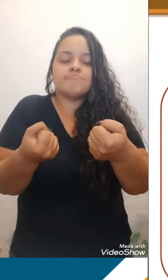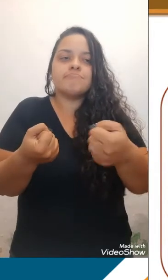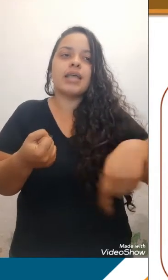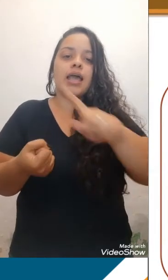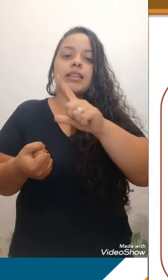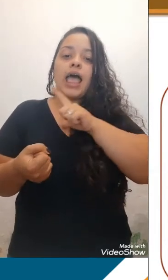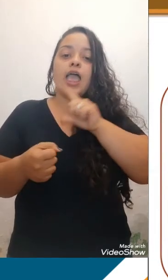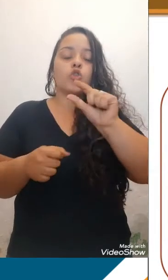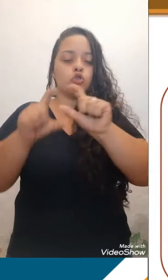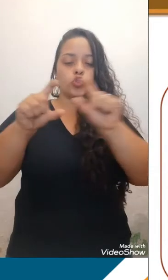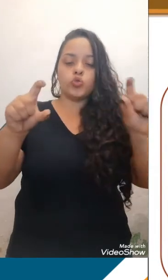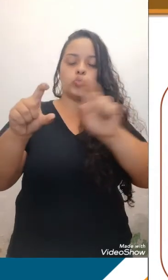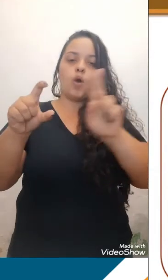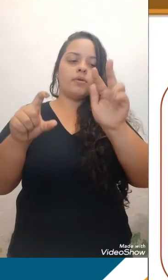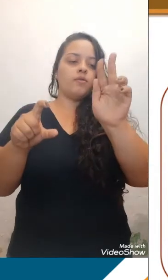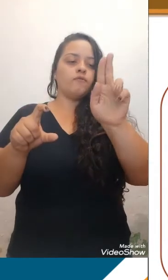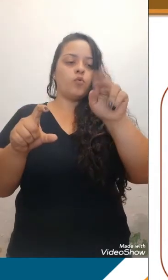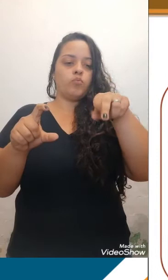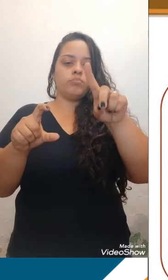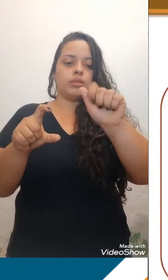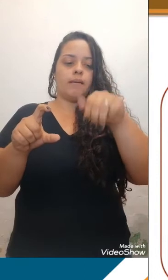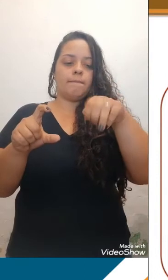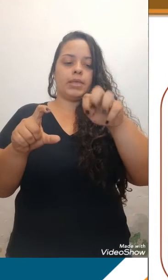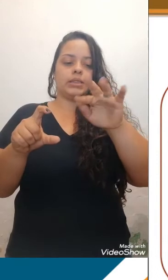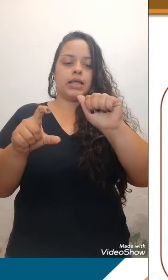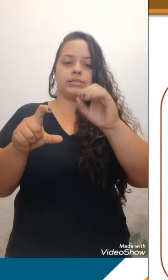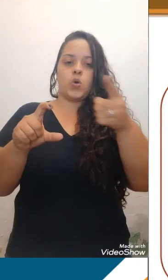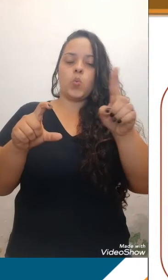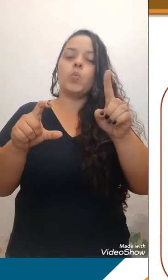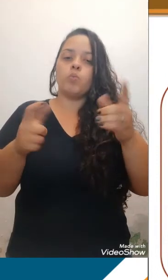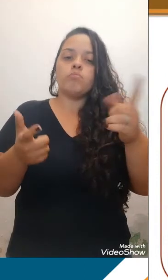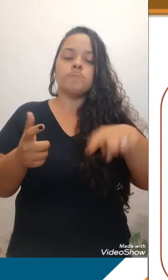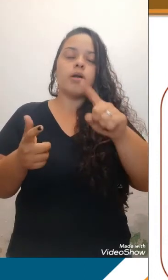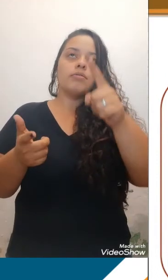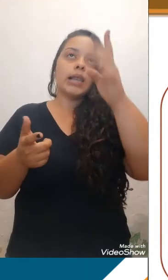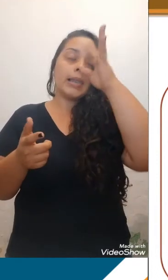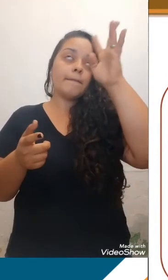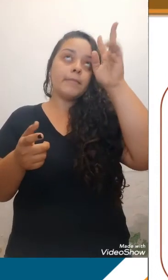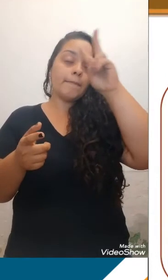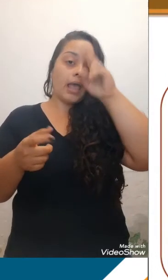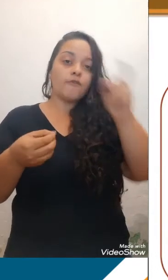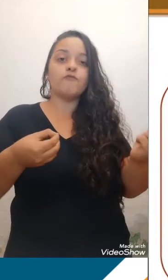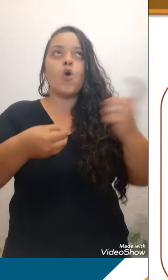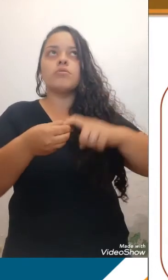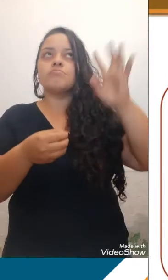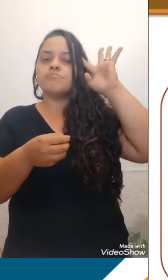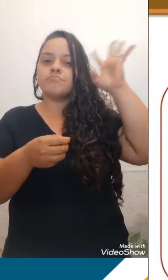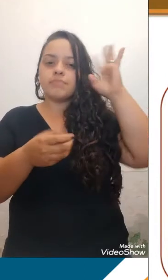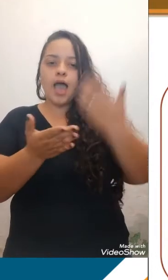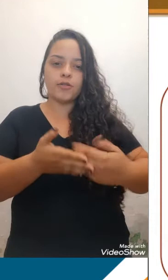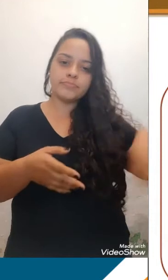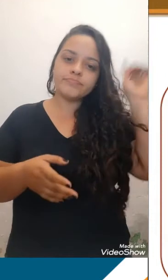tópico frasal, o que a gente chama de fundamentação. Só para vocês refrescarem as lembranças de vocês sobre